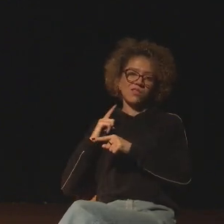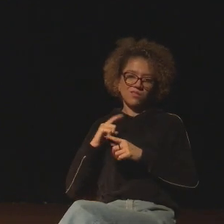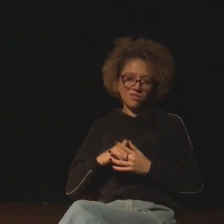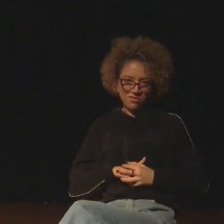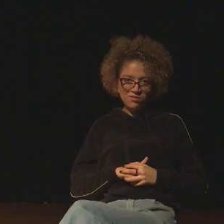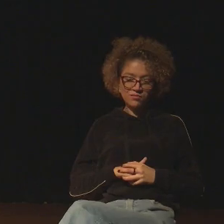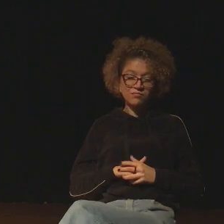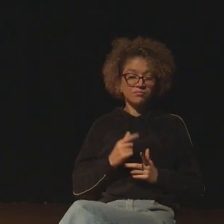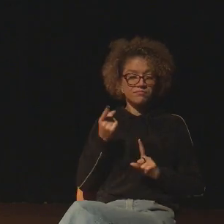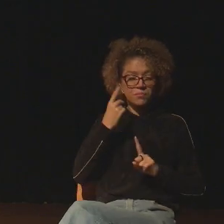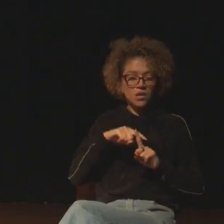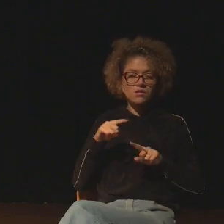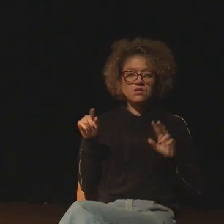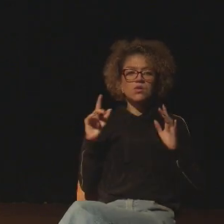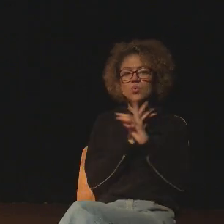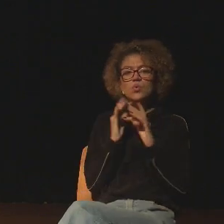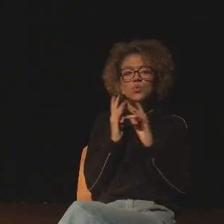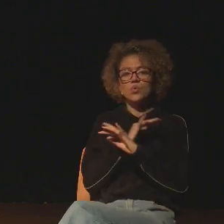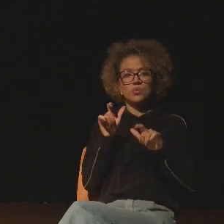mobiliários urbanos,